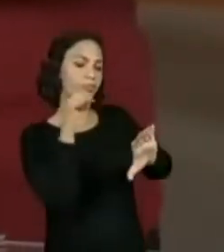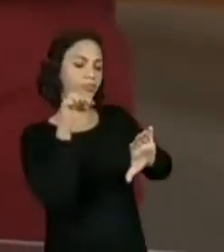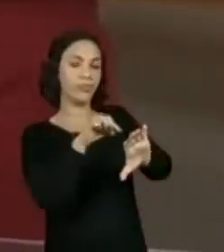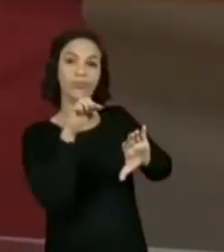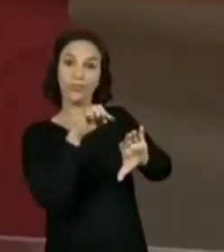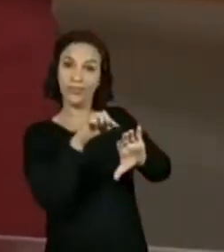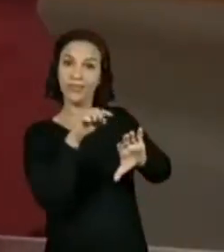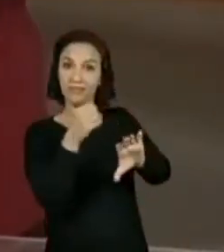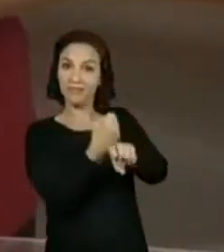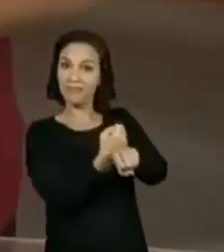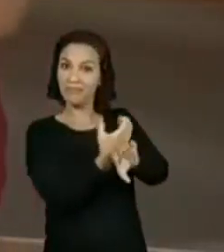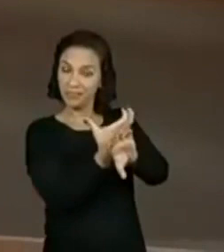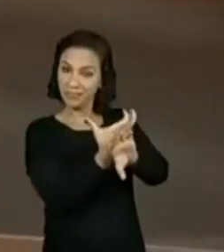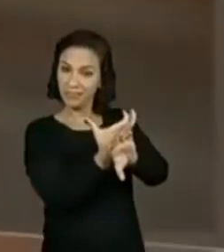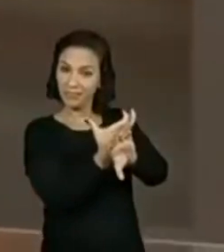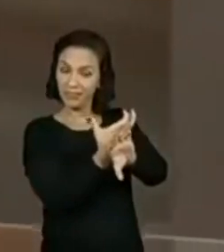vintage.